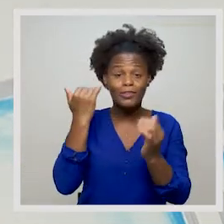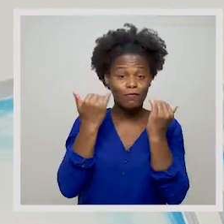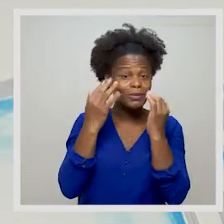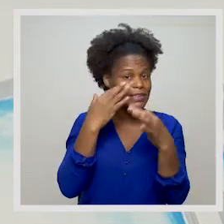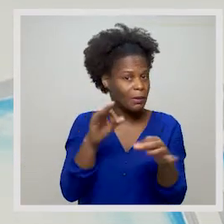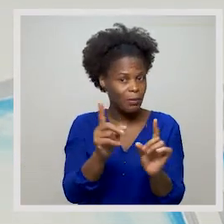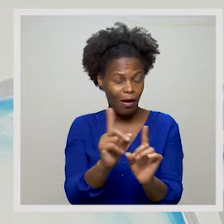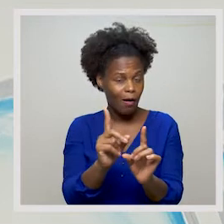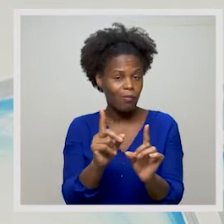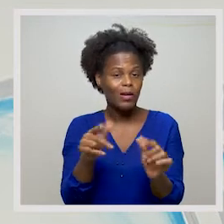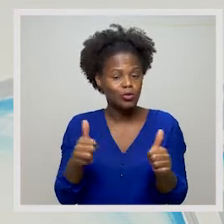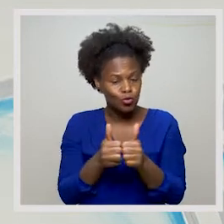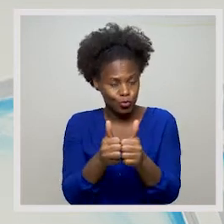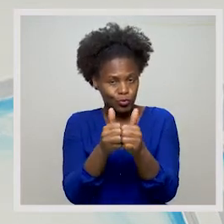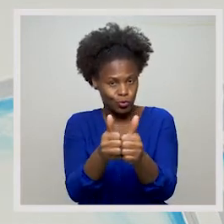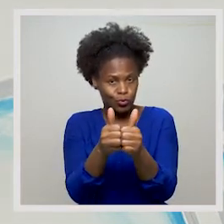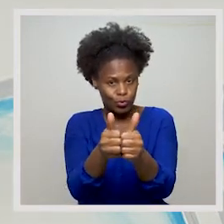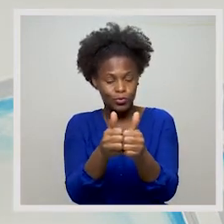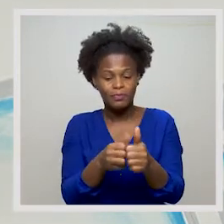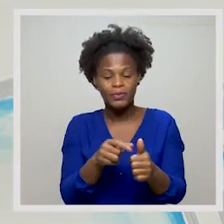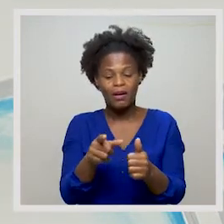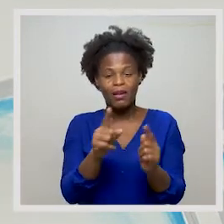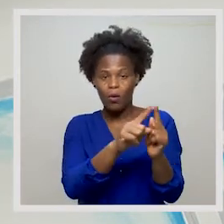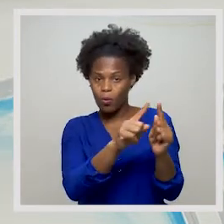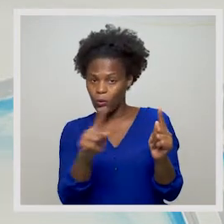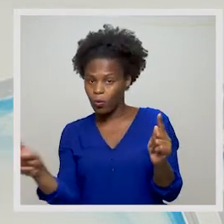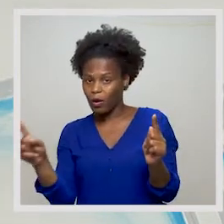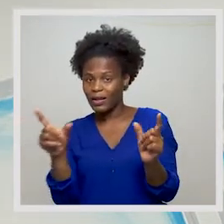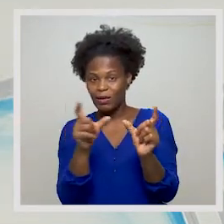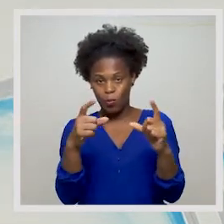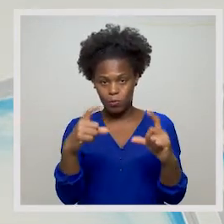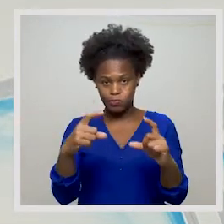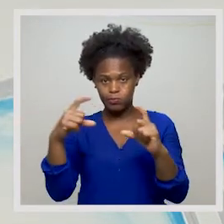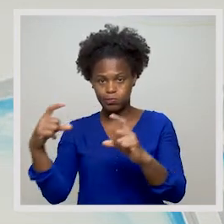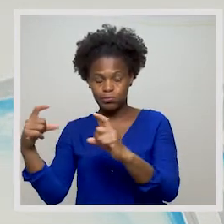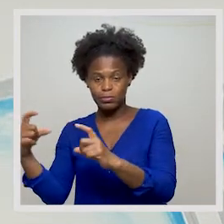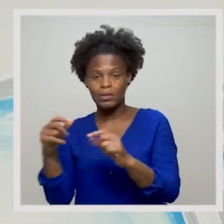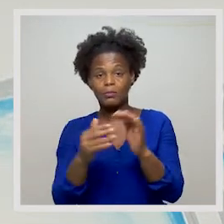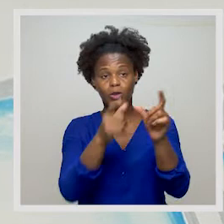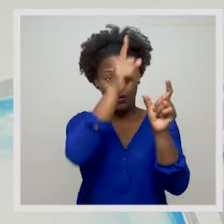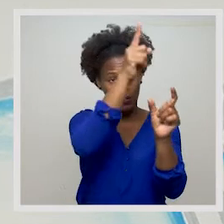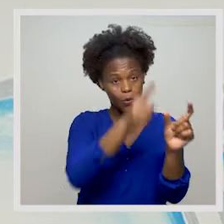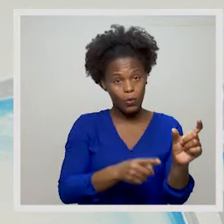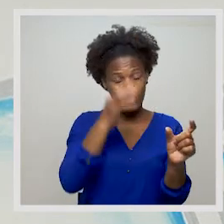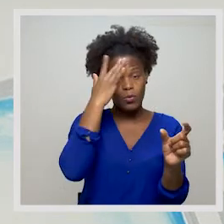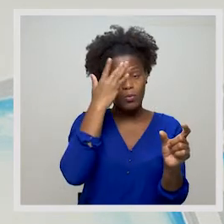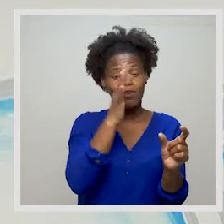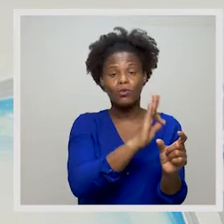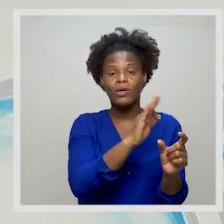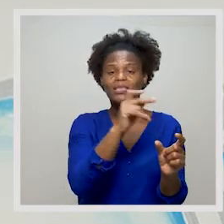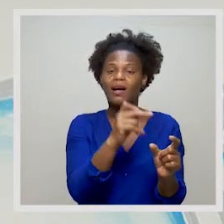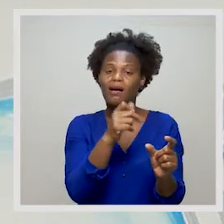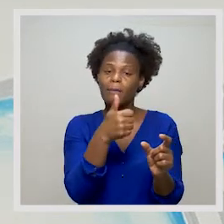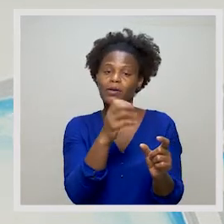simples, entendido? E aqui no eixo horizontal, as classes, e no eixo vertical as